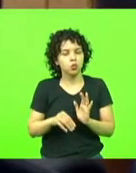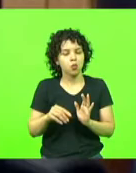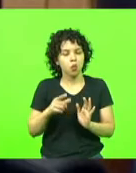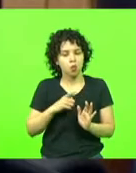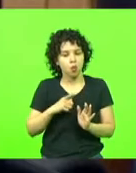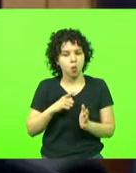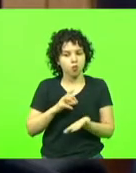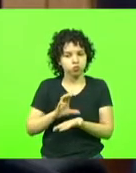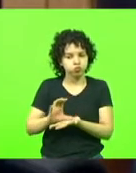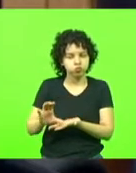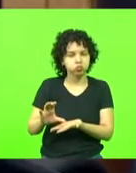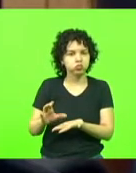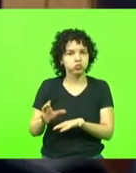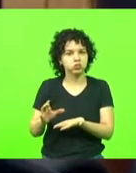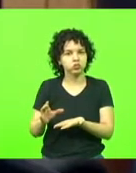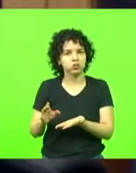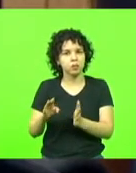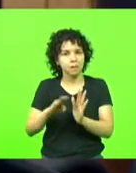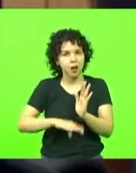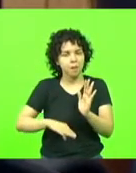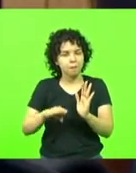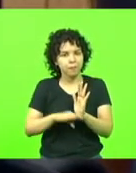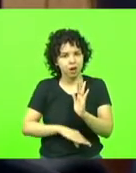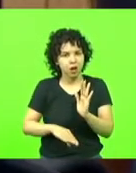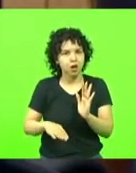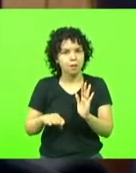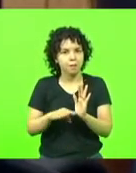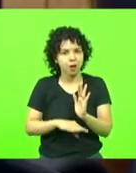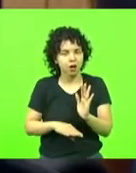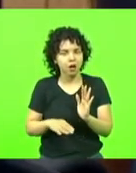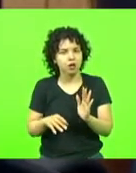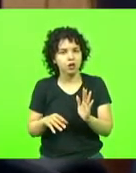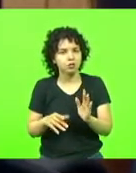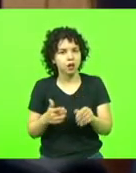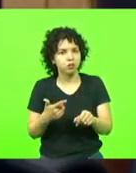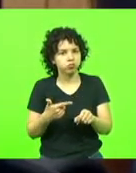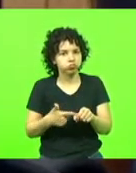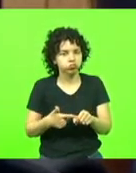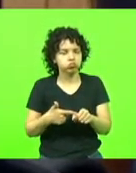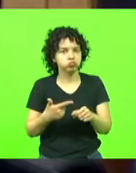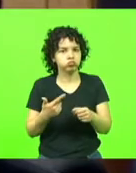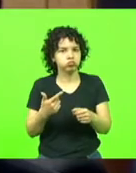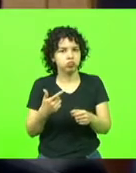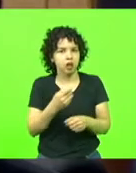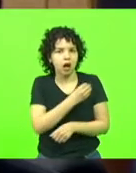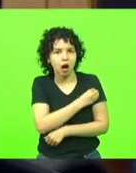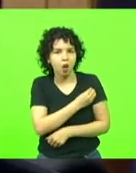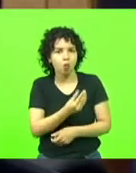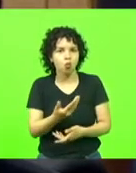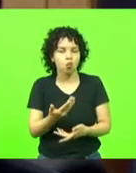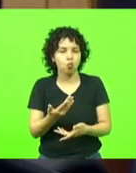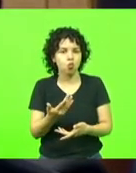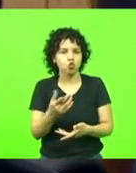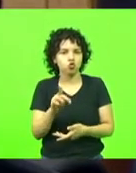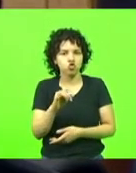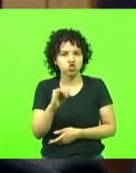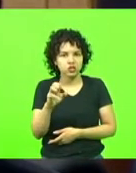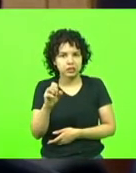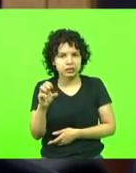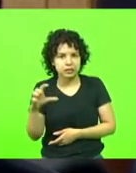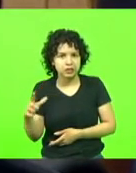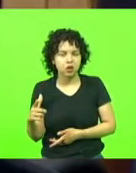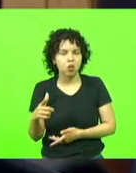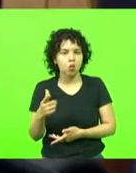do combustível, seja da gasolina, do álcool, do diesel, mais baixo para chegar no consumidor final. Então, de fato, é